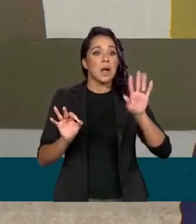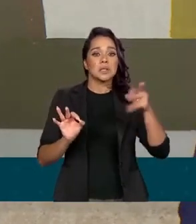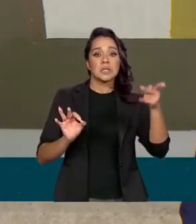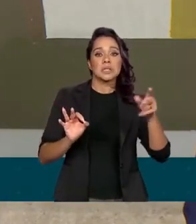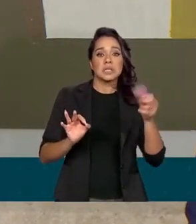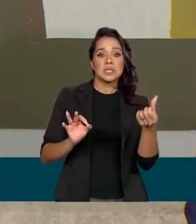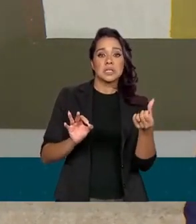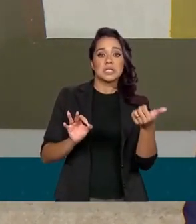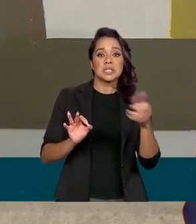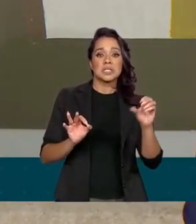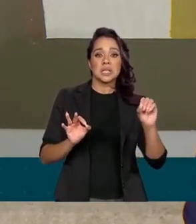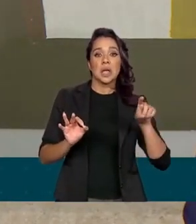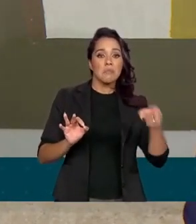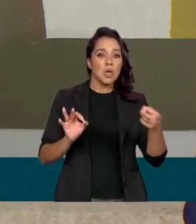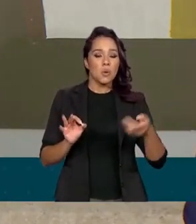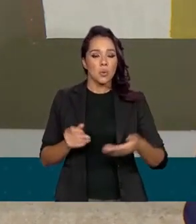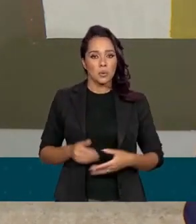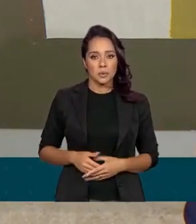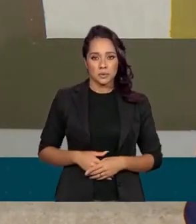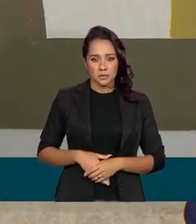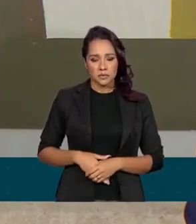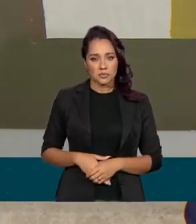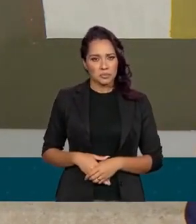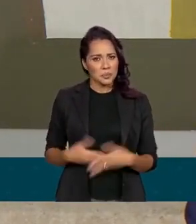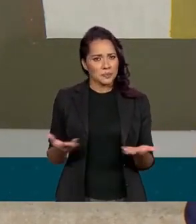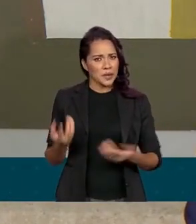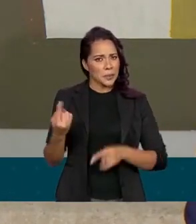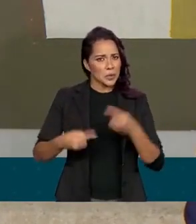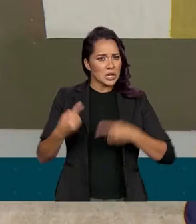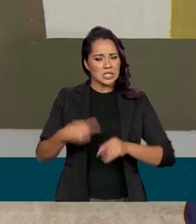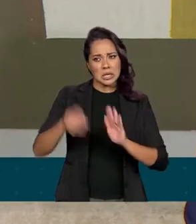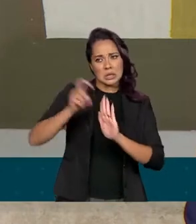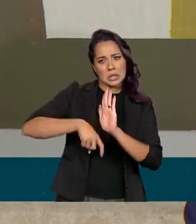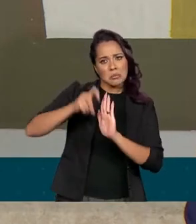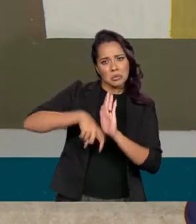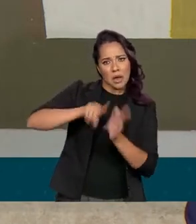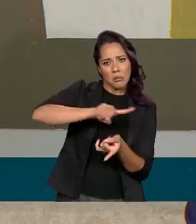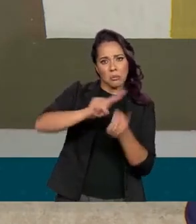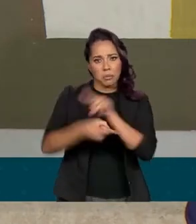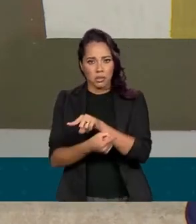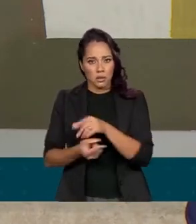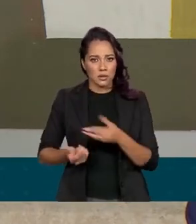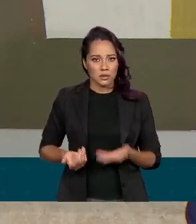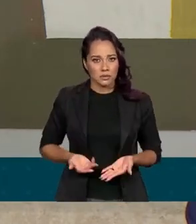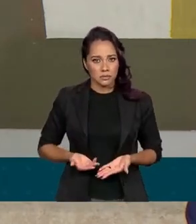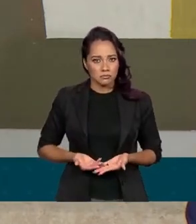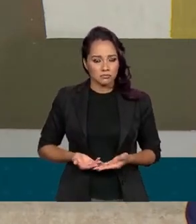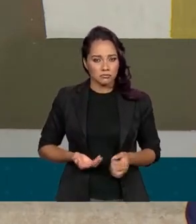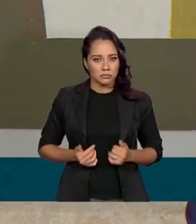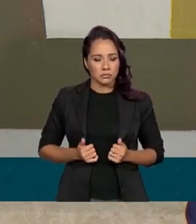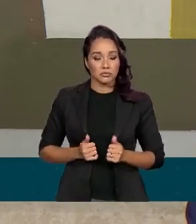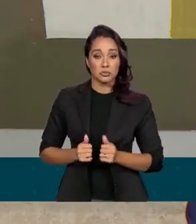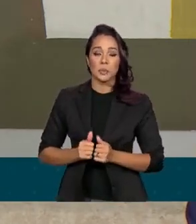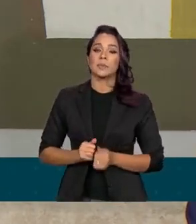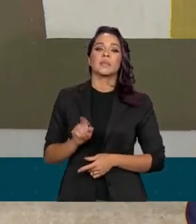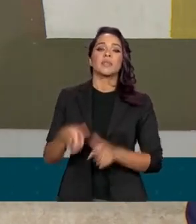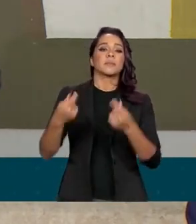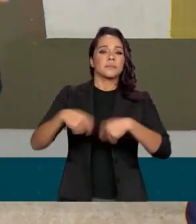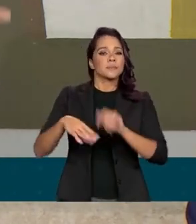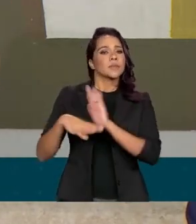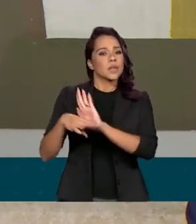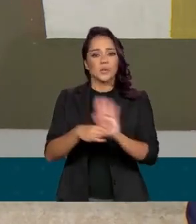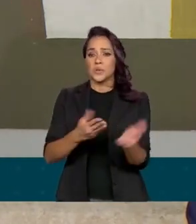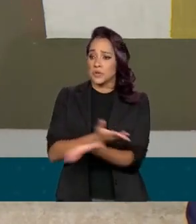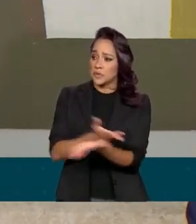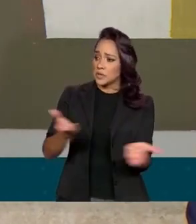que ganha 100 mil reais. É uma política tributária ao inverso. E nós vamos precisar da ajuda